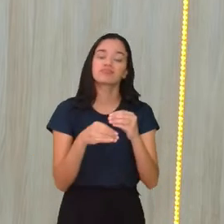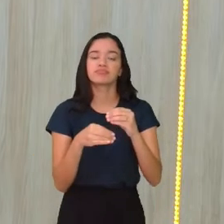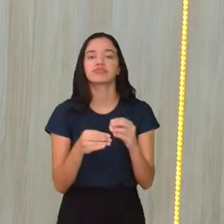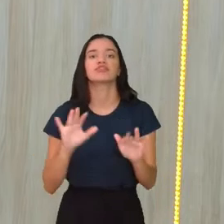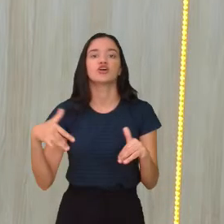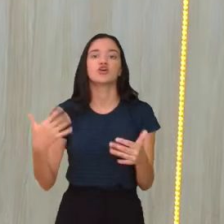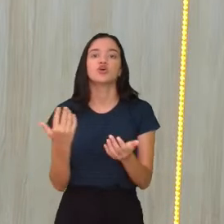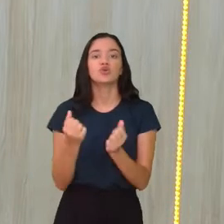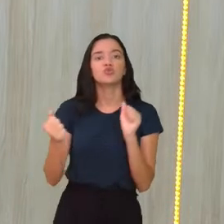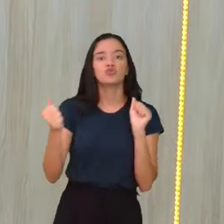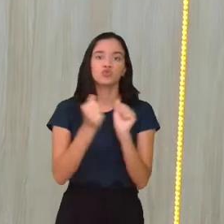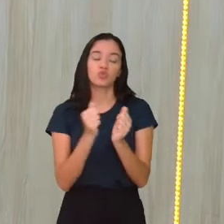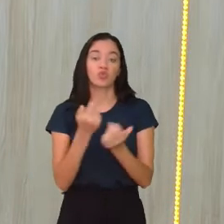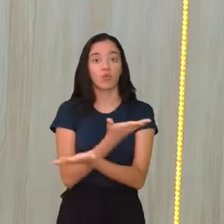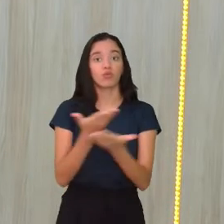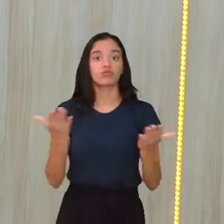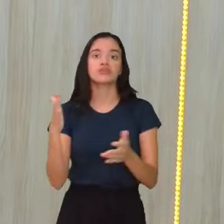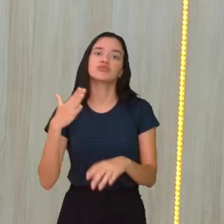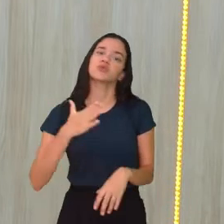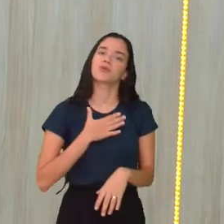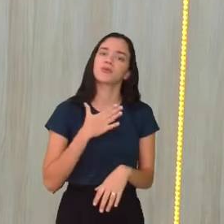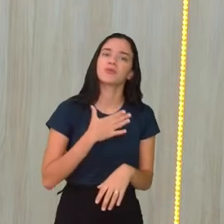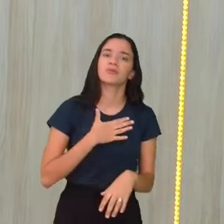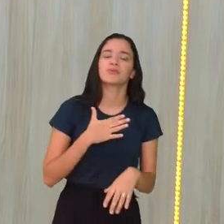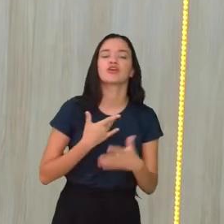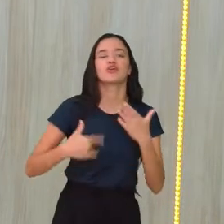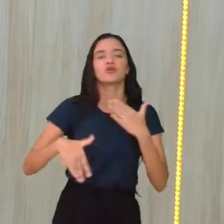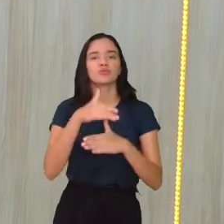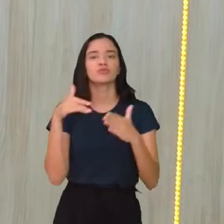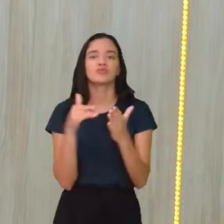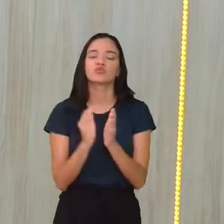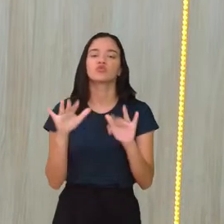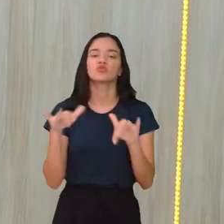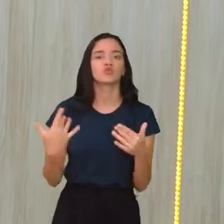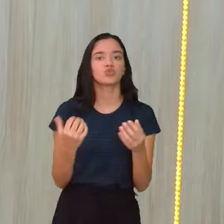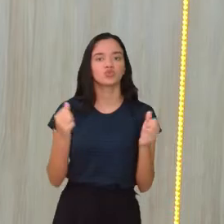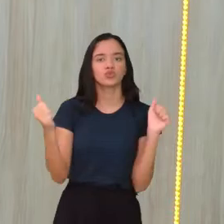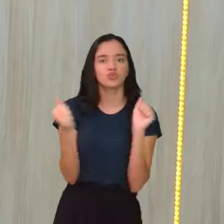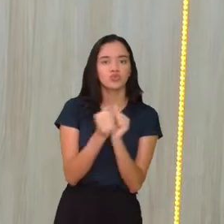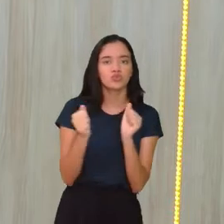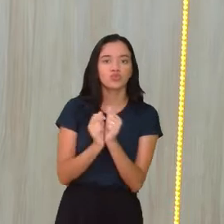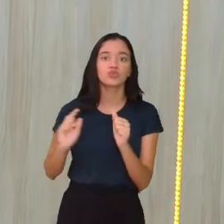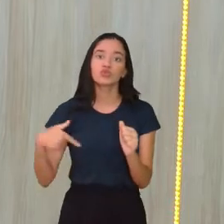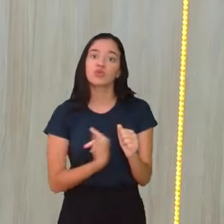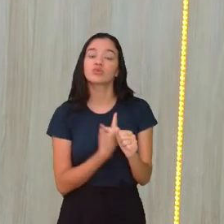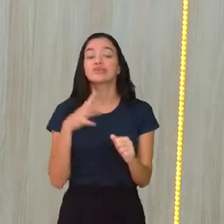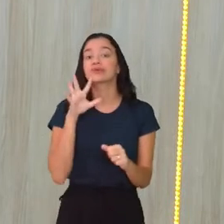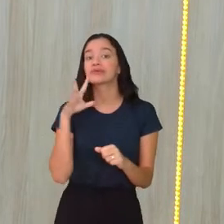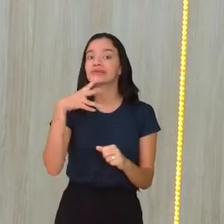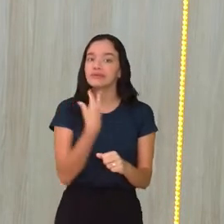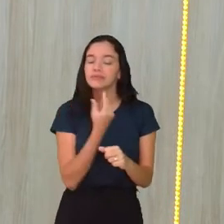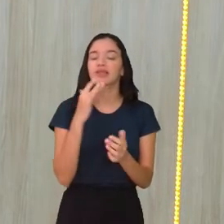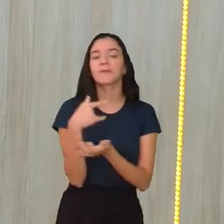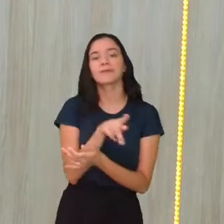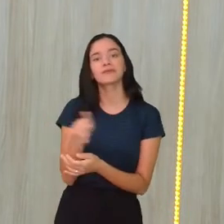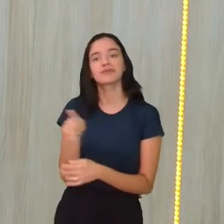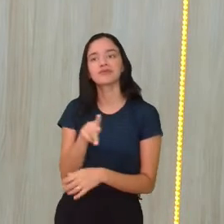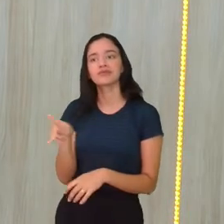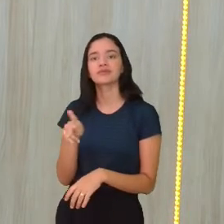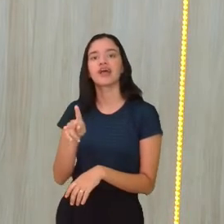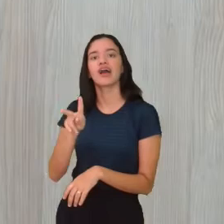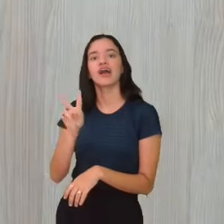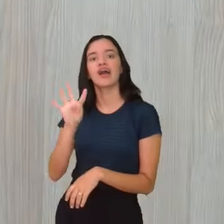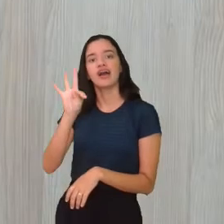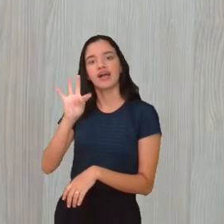né? Junto com vocês, comigo, todo mundo junto, aí os nossos conhecimentos, que é a nossa professora Thelma. E aí, professora, tudo bem?